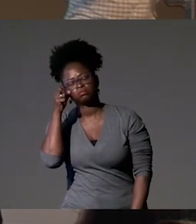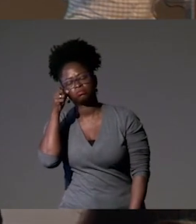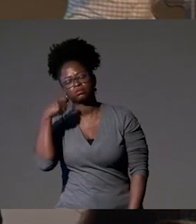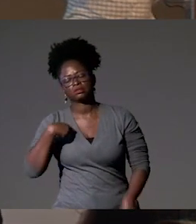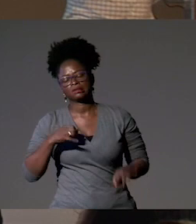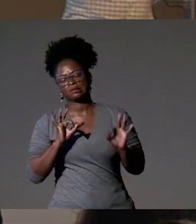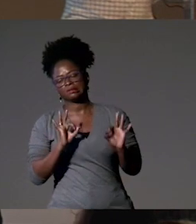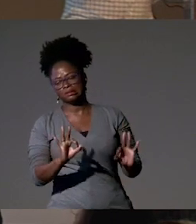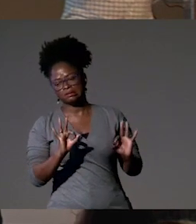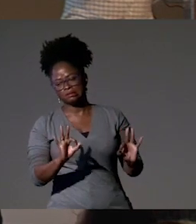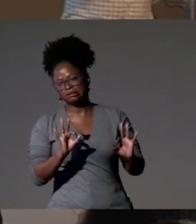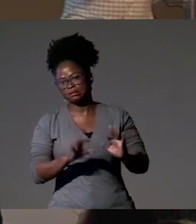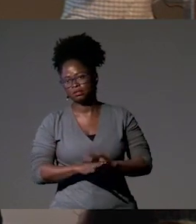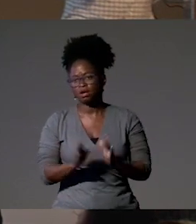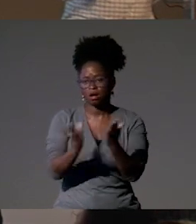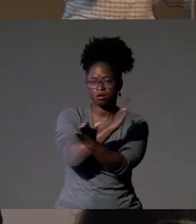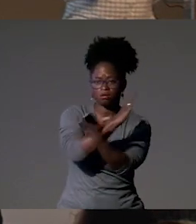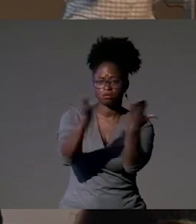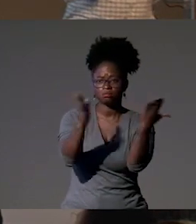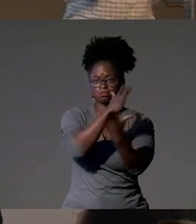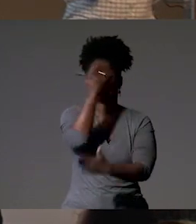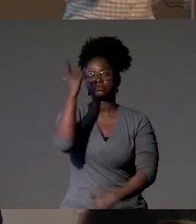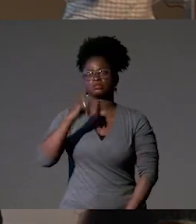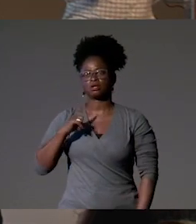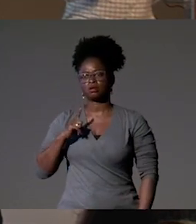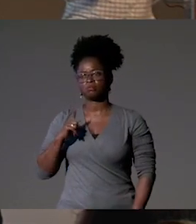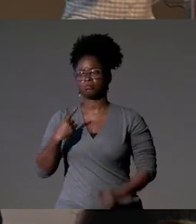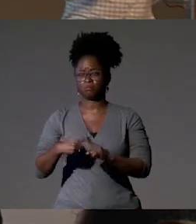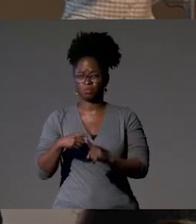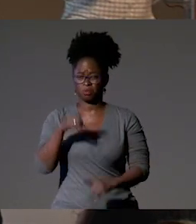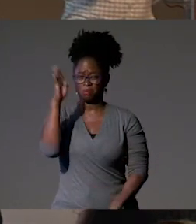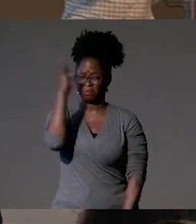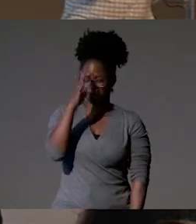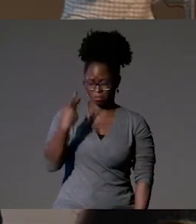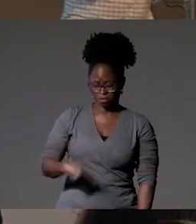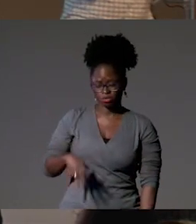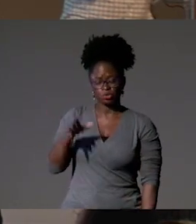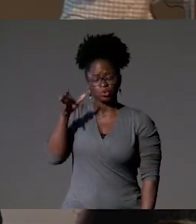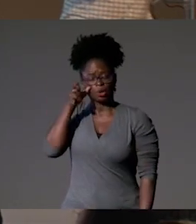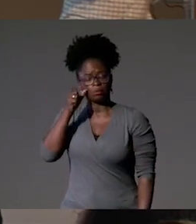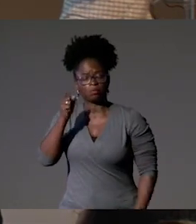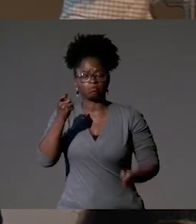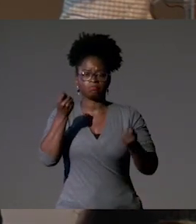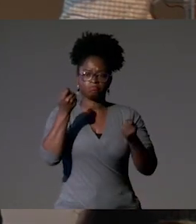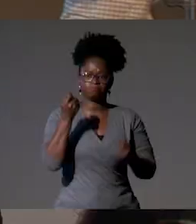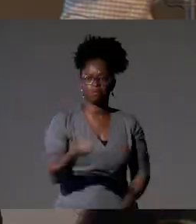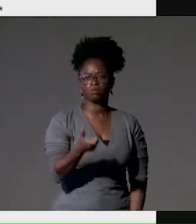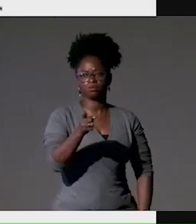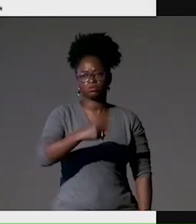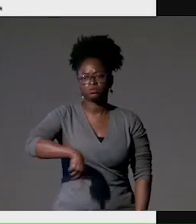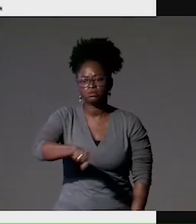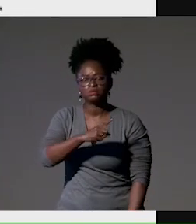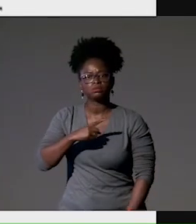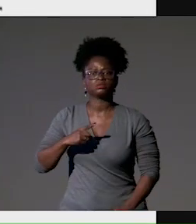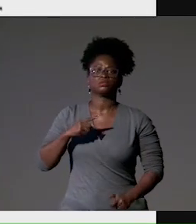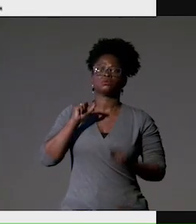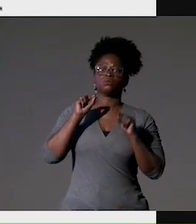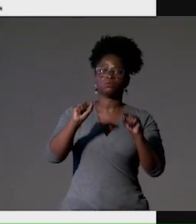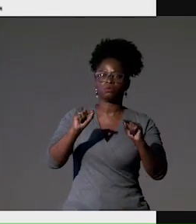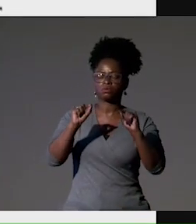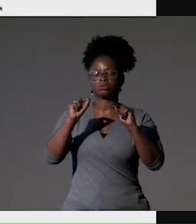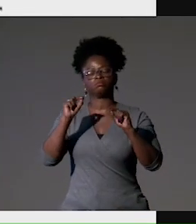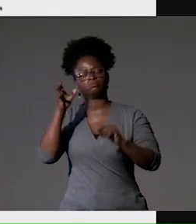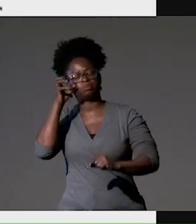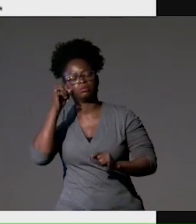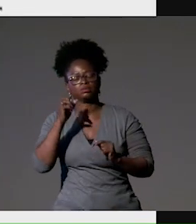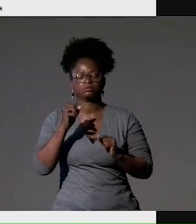luxo. Nós dormimos muito pouco. Nós respeitamos muito pouco o nosso ritmo circadiano, nós respeitamos muito pouco o nosso